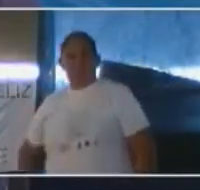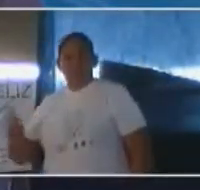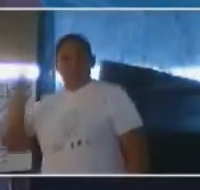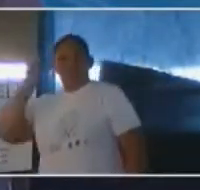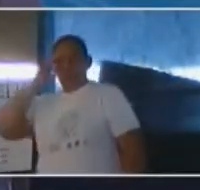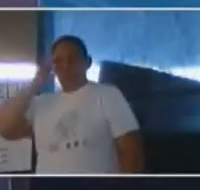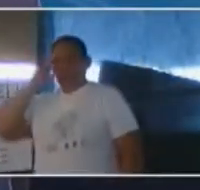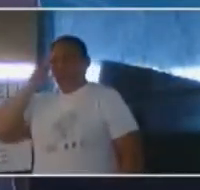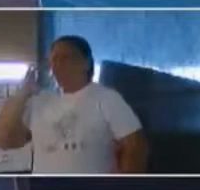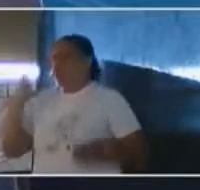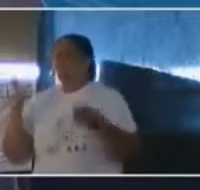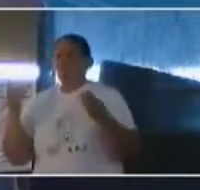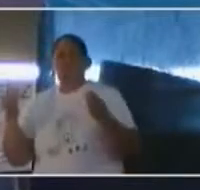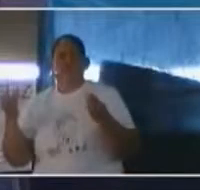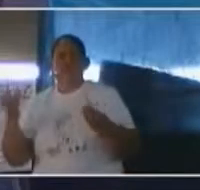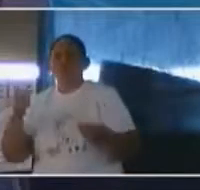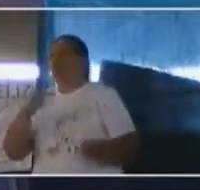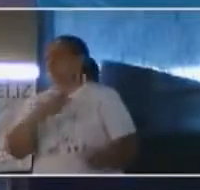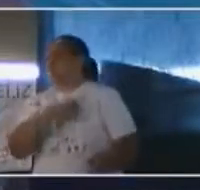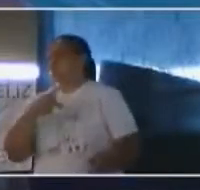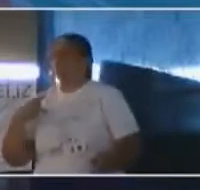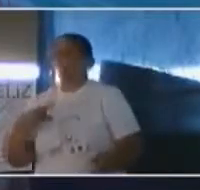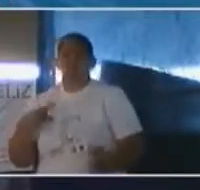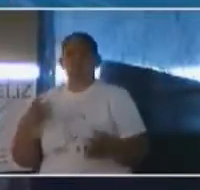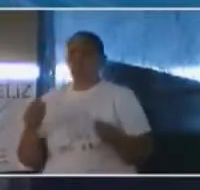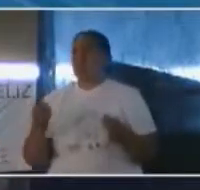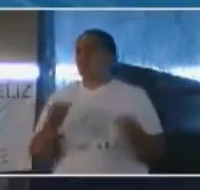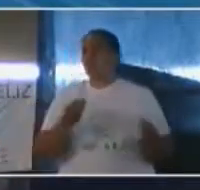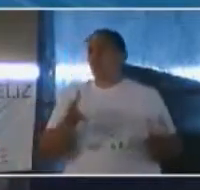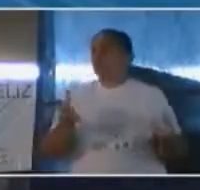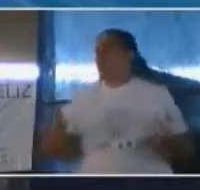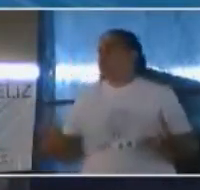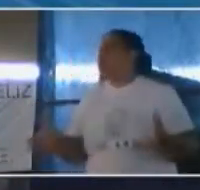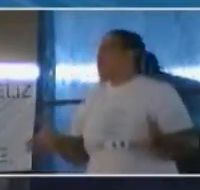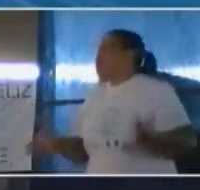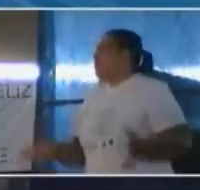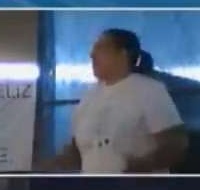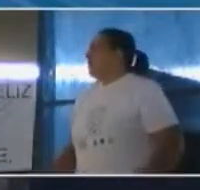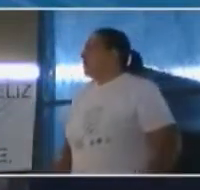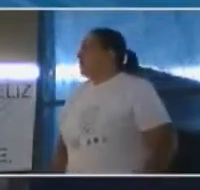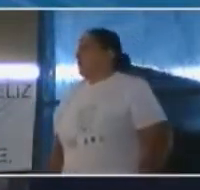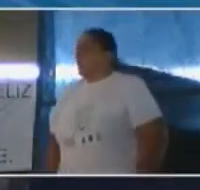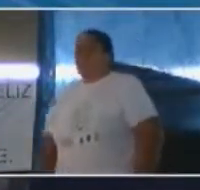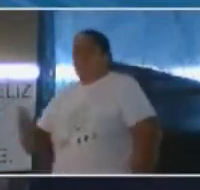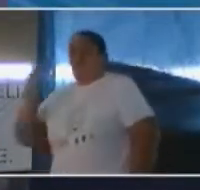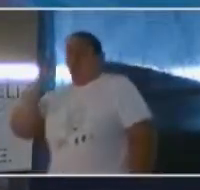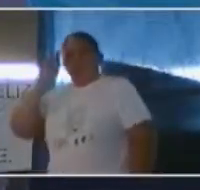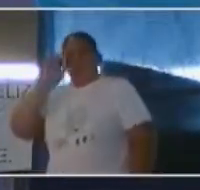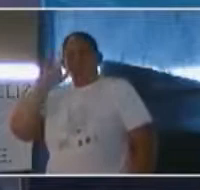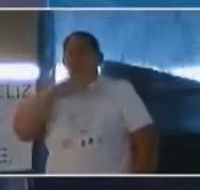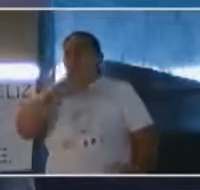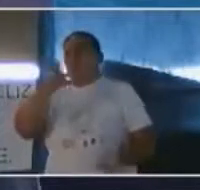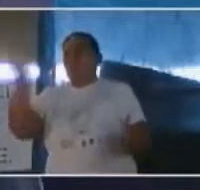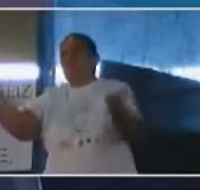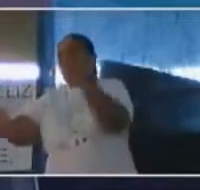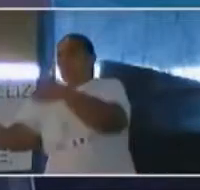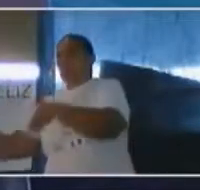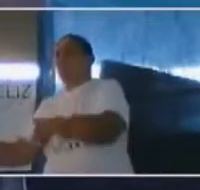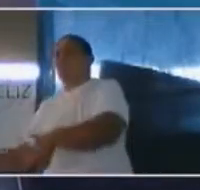diversos pastores sinodais, a pastora sinodal, pastores vice-sinodais, autoridades vieram